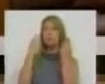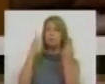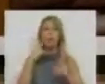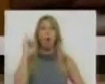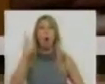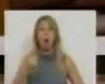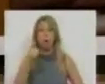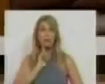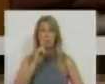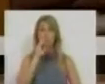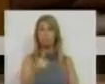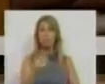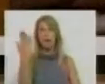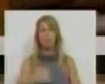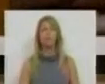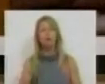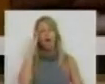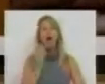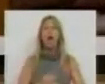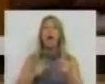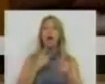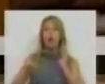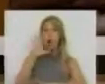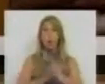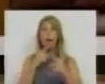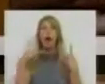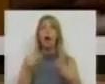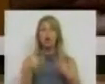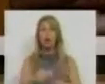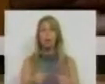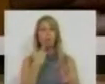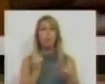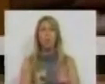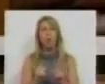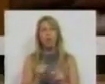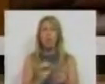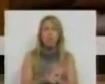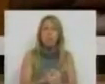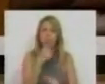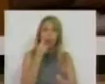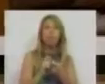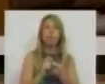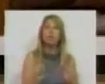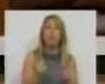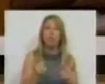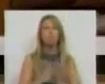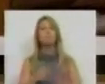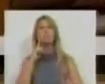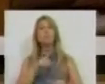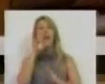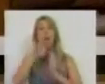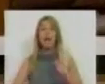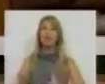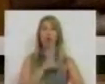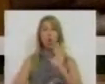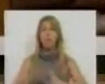Merkel, daqueles que acham que à Europa da austeridade não se pode mudar uma única vírgula, que as regras europeias são gravadas na rocha e